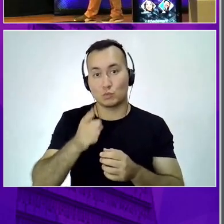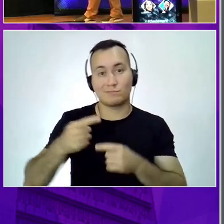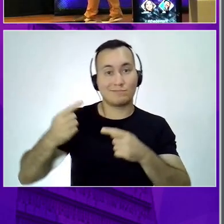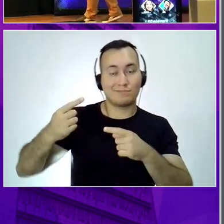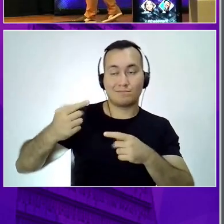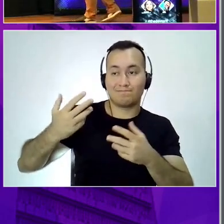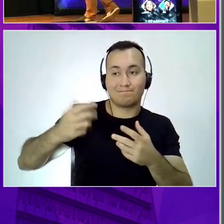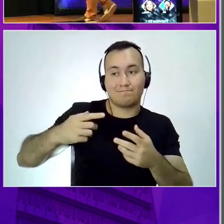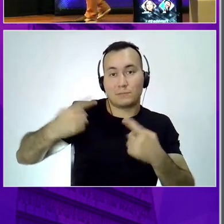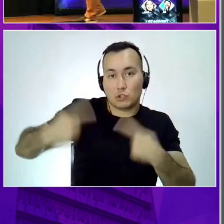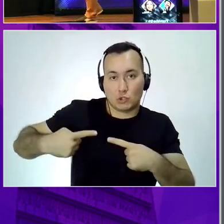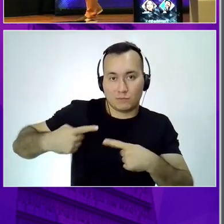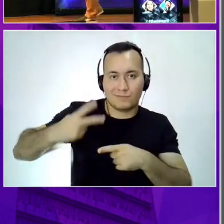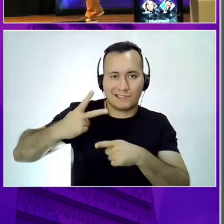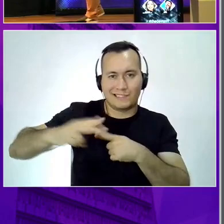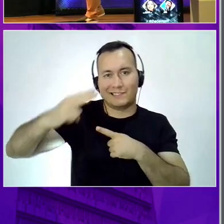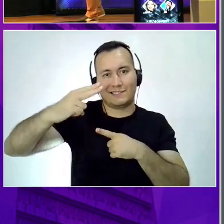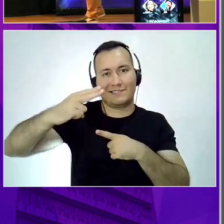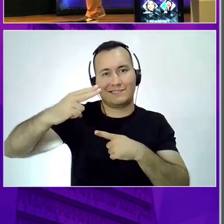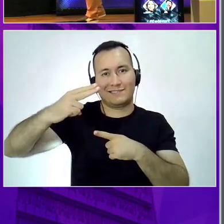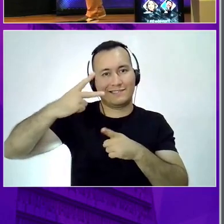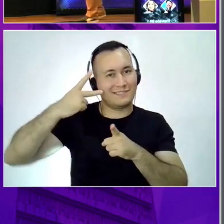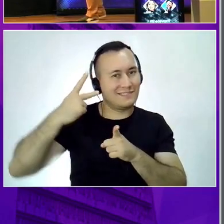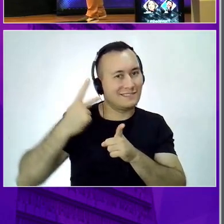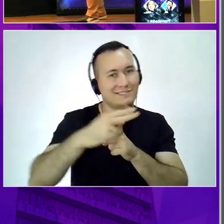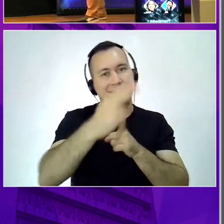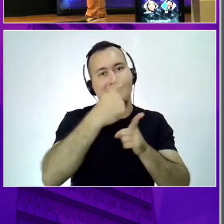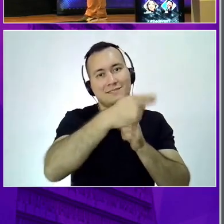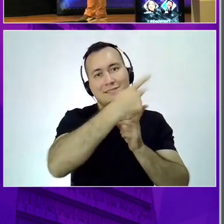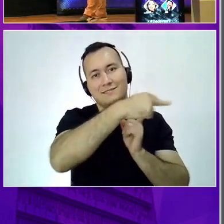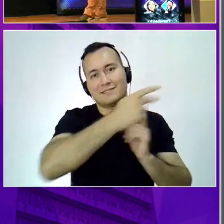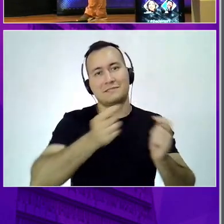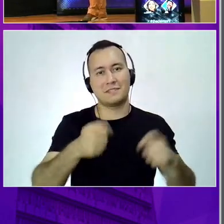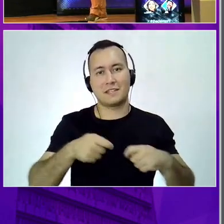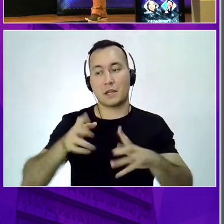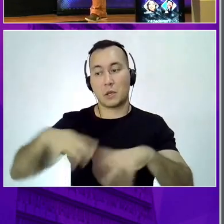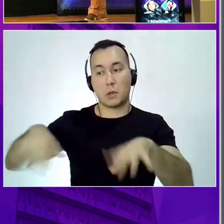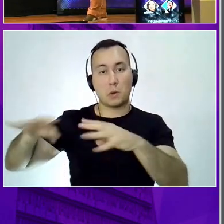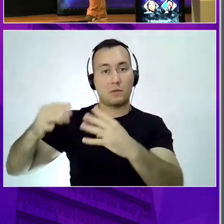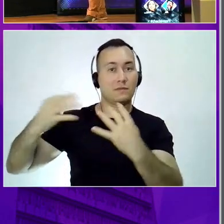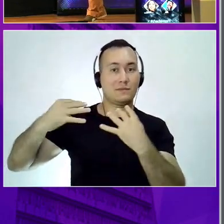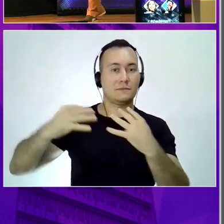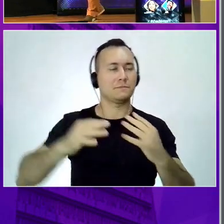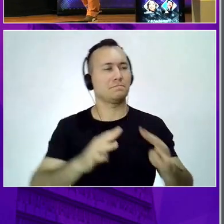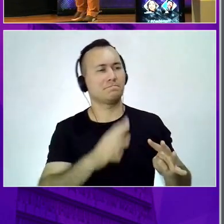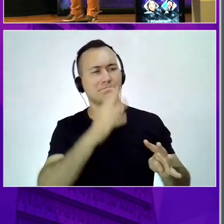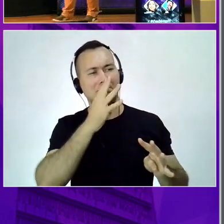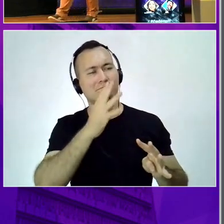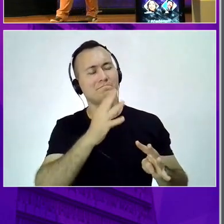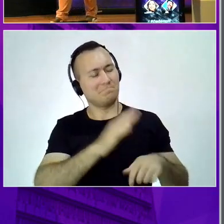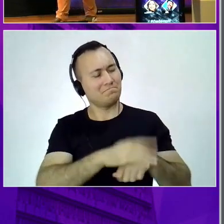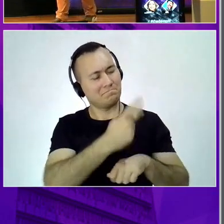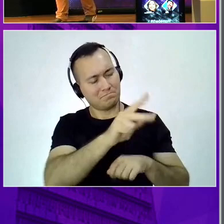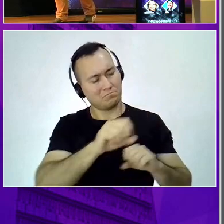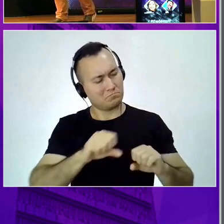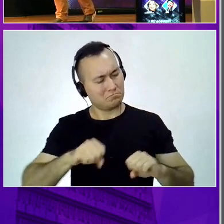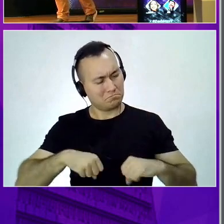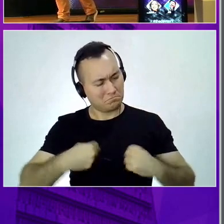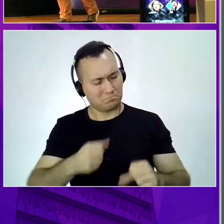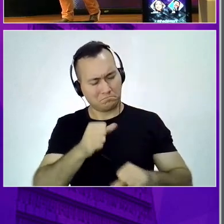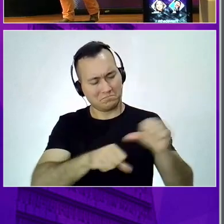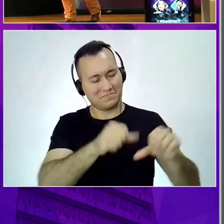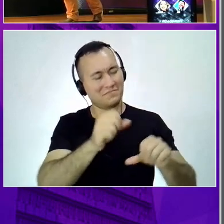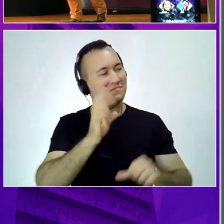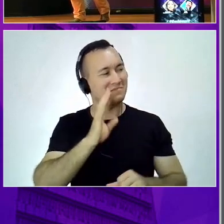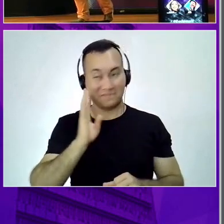melhorar o ambiente, né? E olhando para as pessoas. As pessoas têm que perceber que melhorou. A mudança vai dar certo se as pessoas falar, cara,